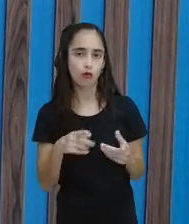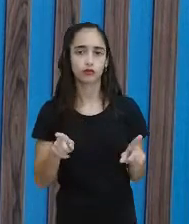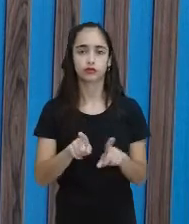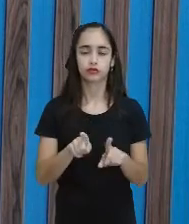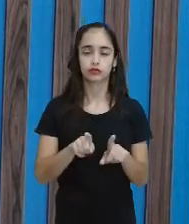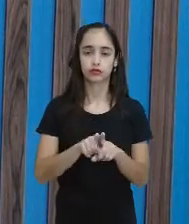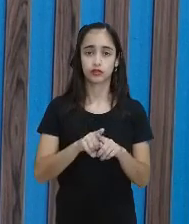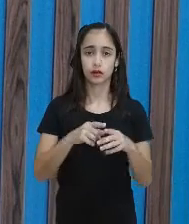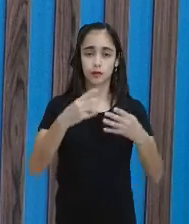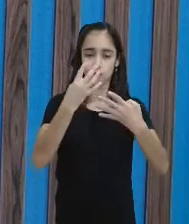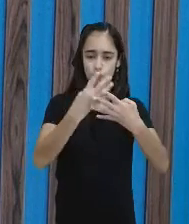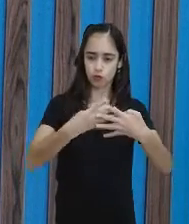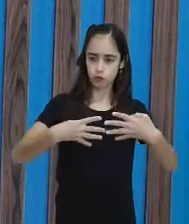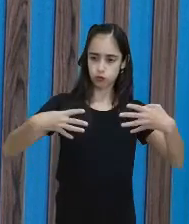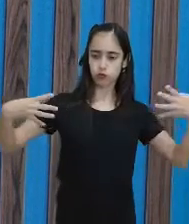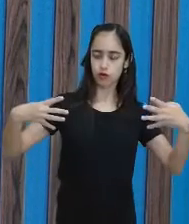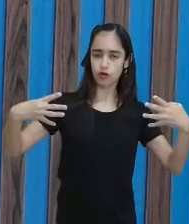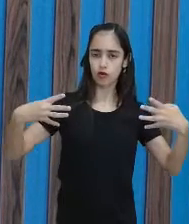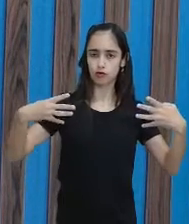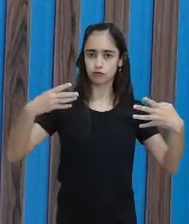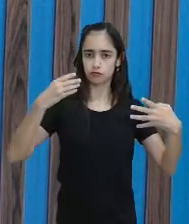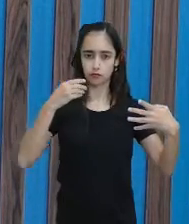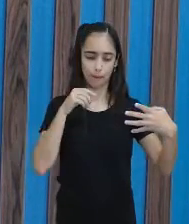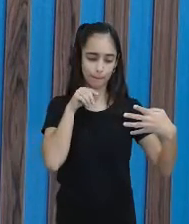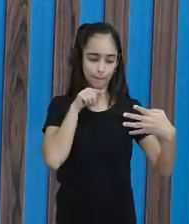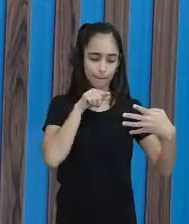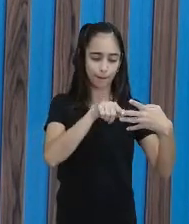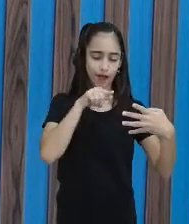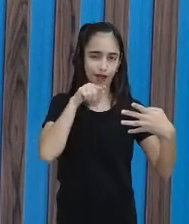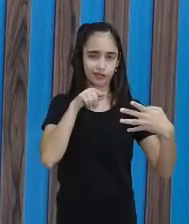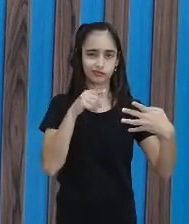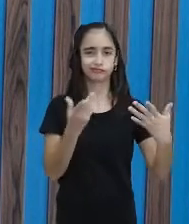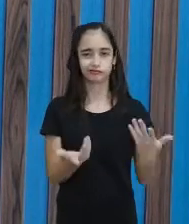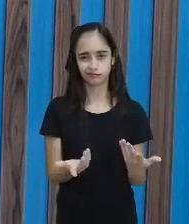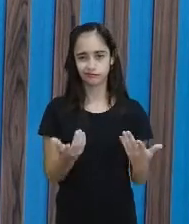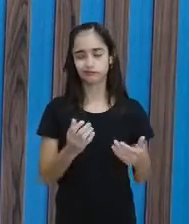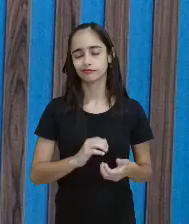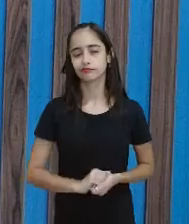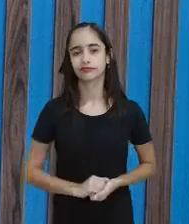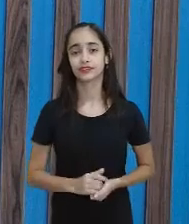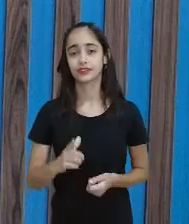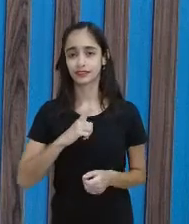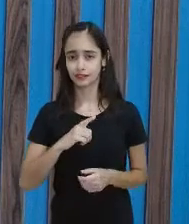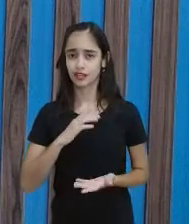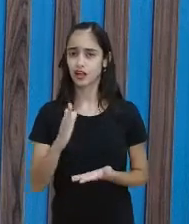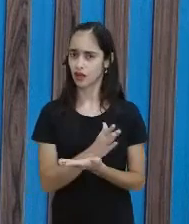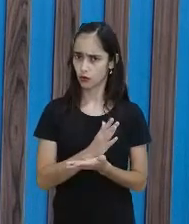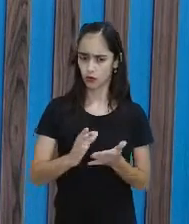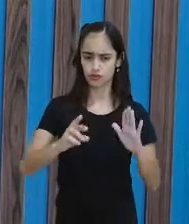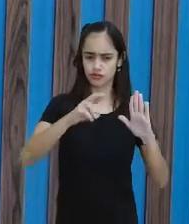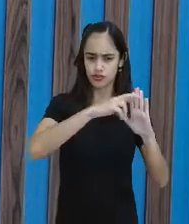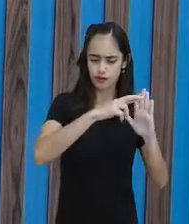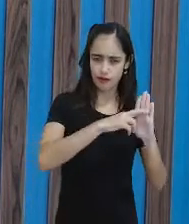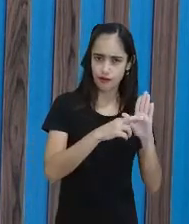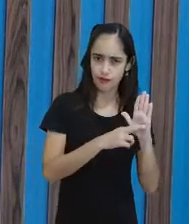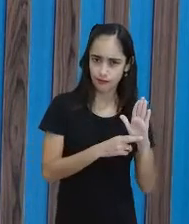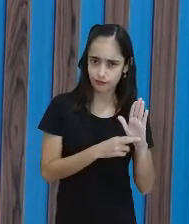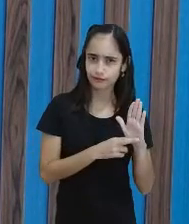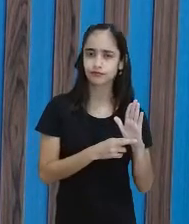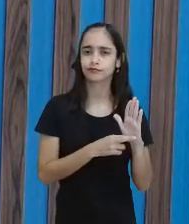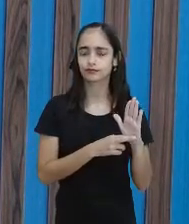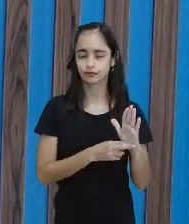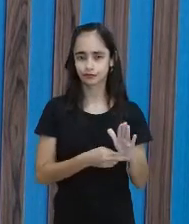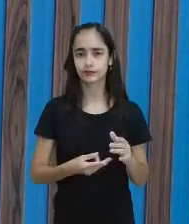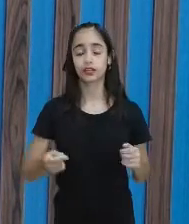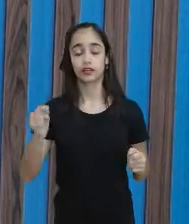2 toques na bola. Então, existem algumas regras ali que